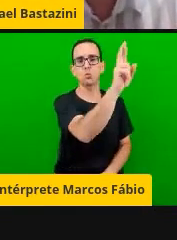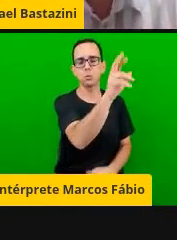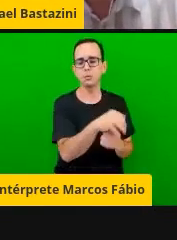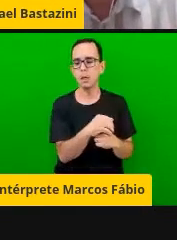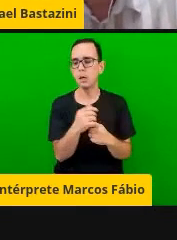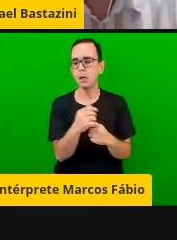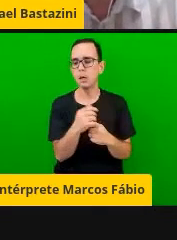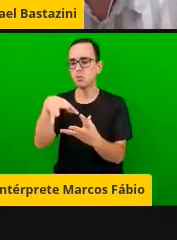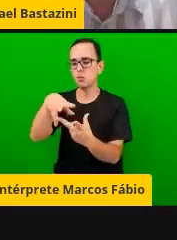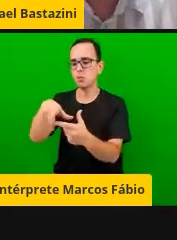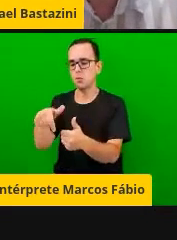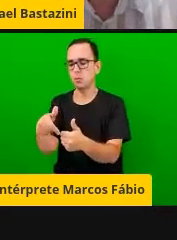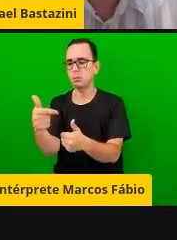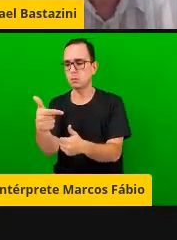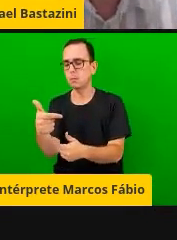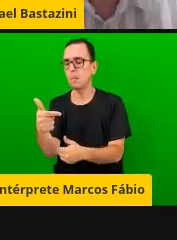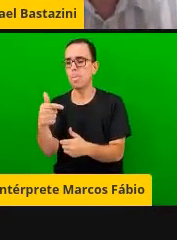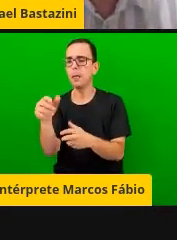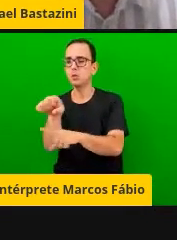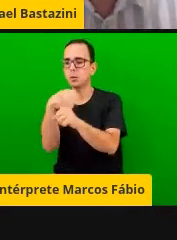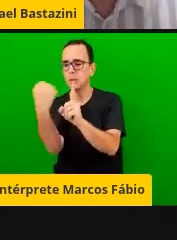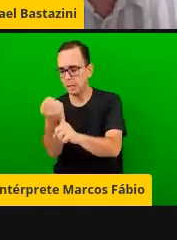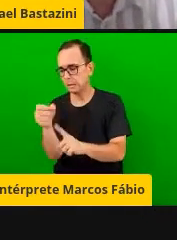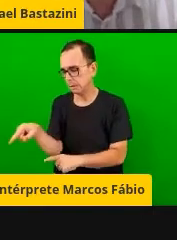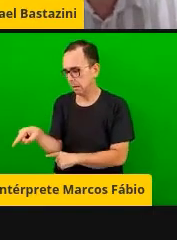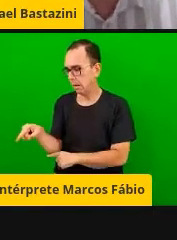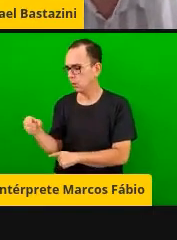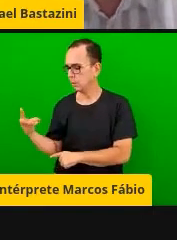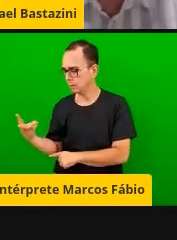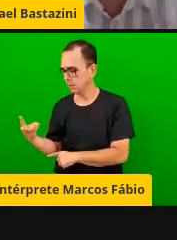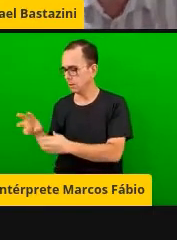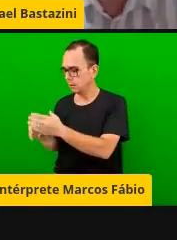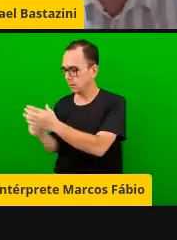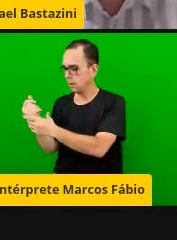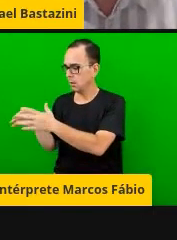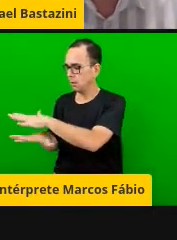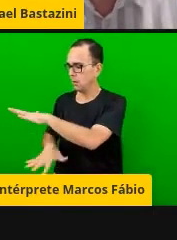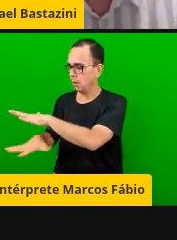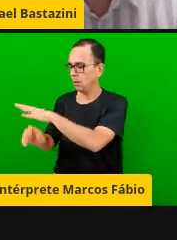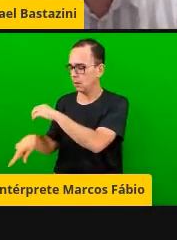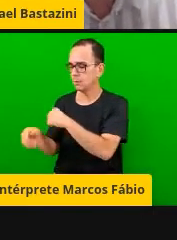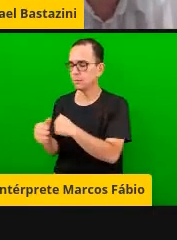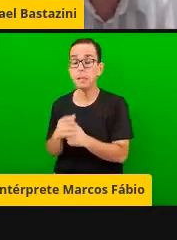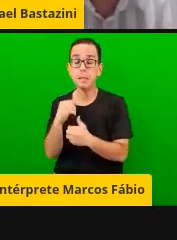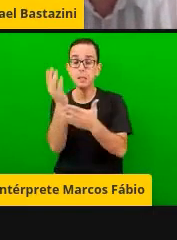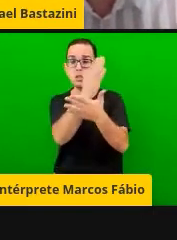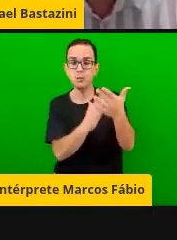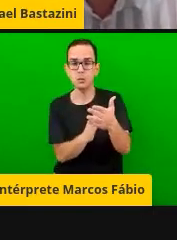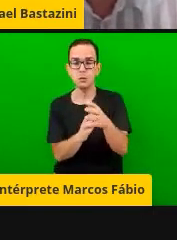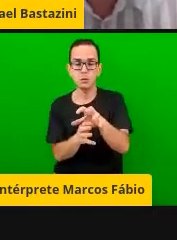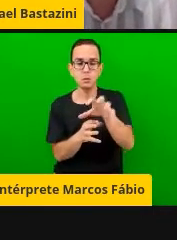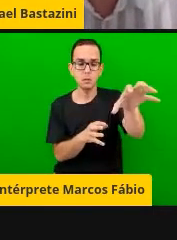países socialistas. Terceiro mundo, os países capitalistas periféricos. Nós vamos ter a divisão entre países centrais